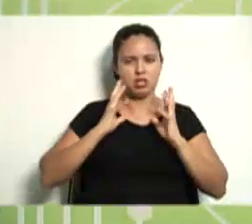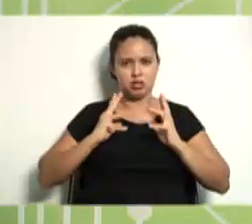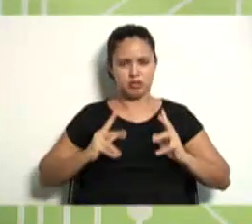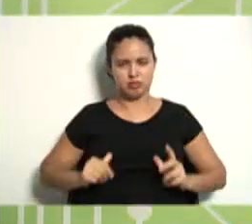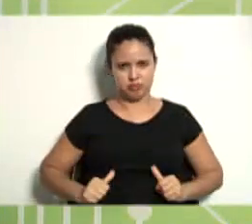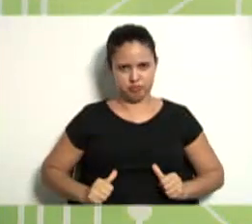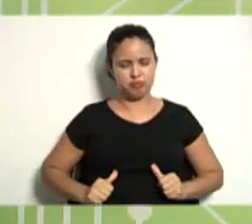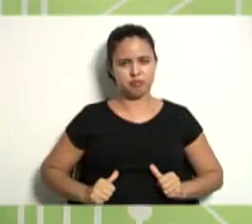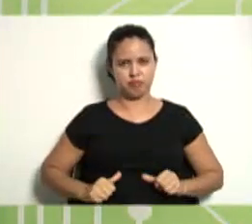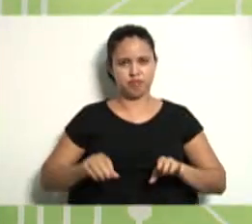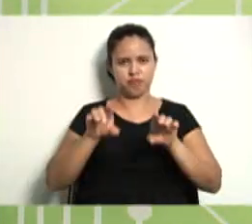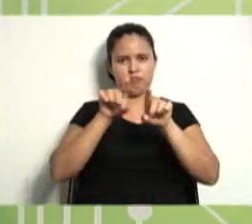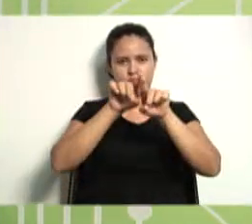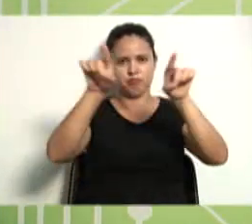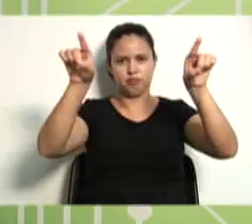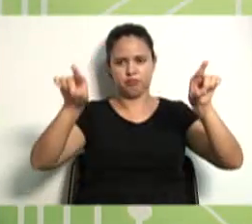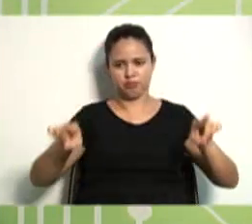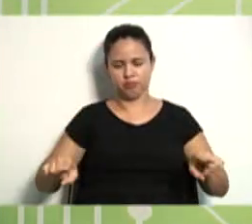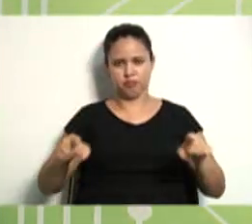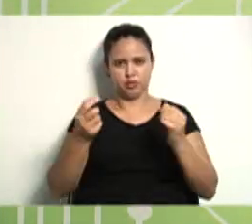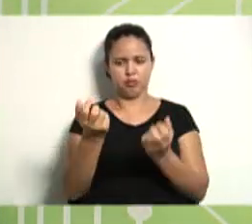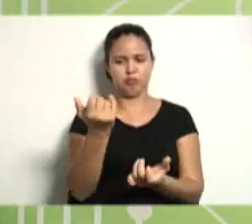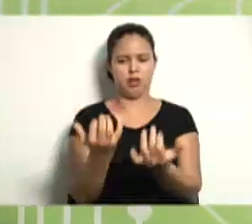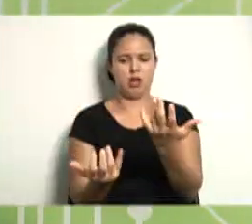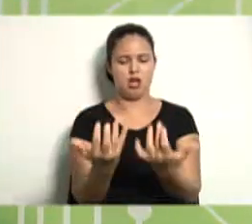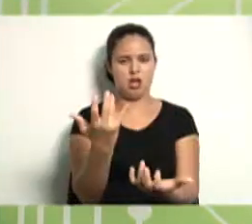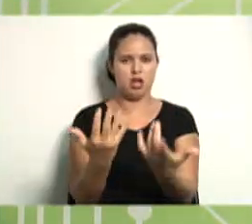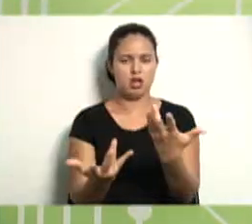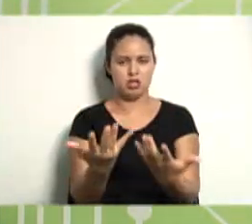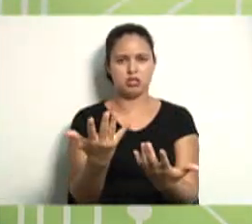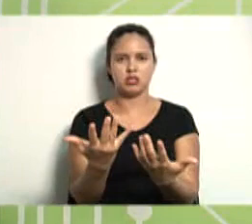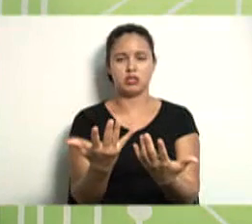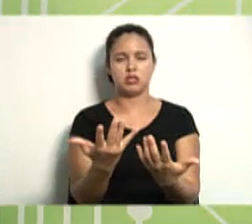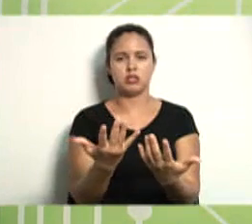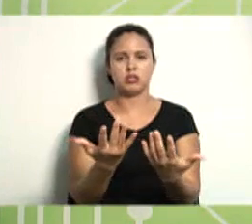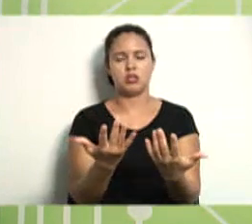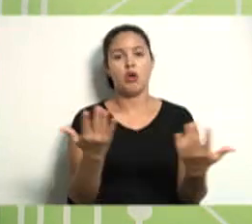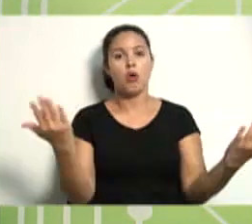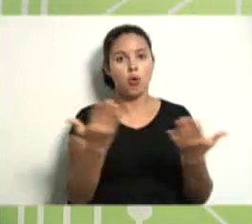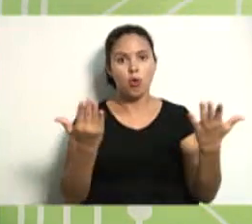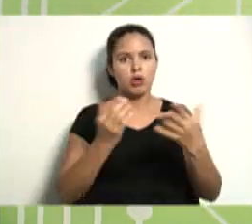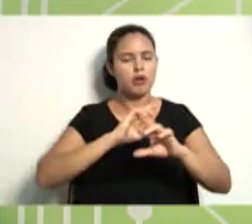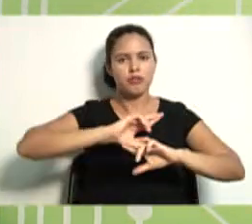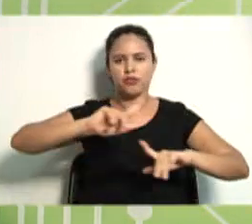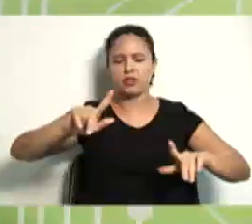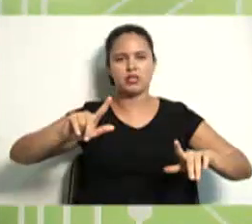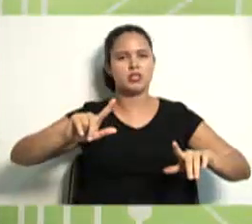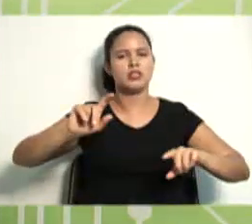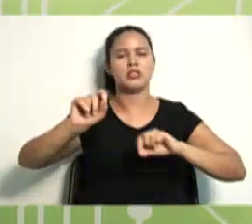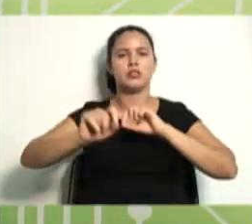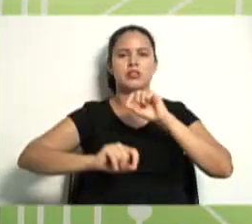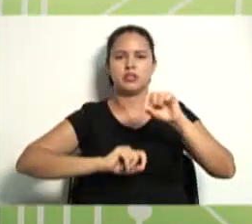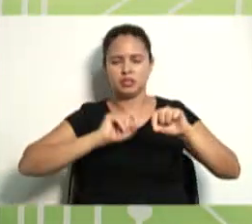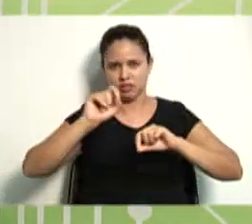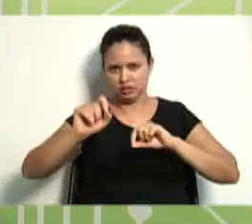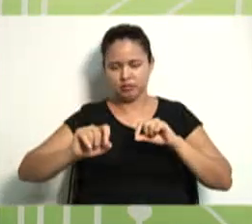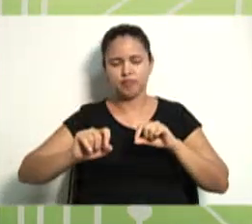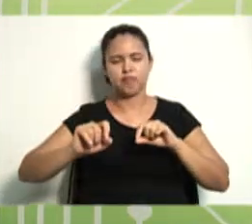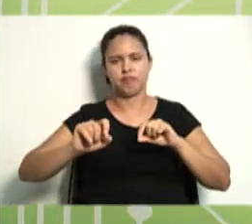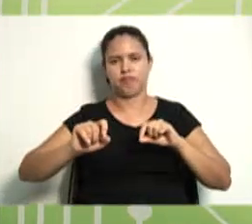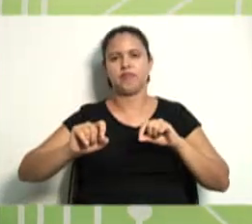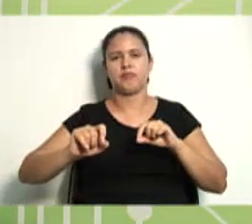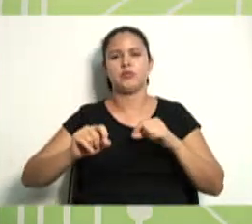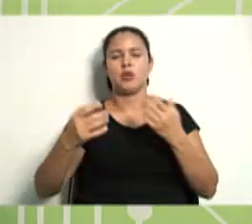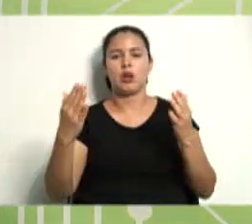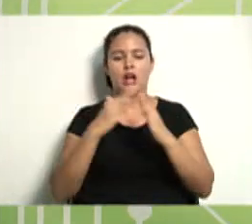porque nós construímos agora, nós, humanidade, construímos casas sem lareira, essa função ela se extingue. Por